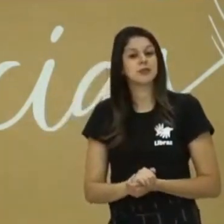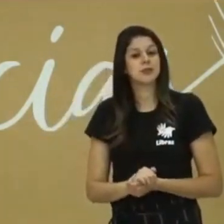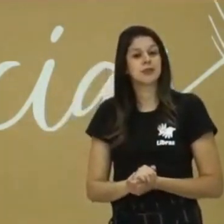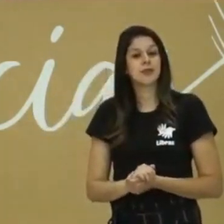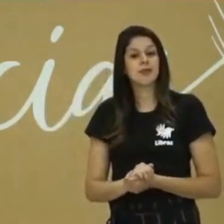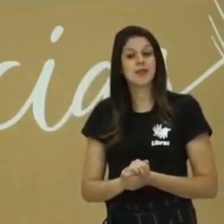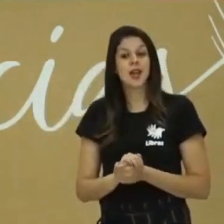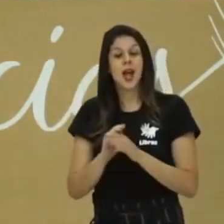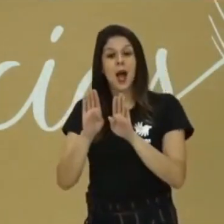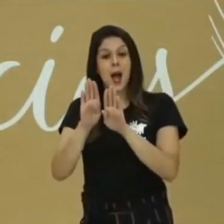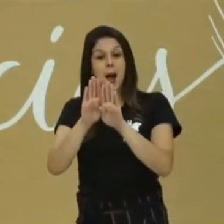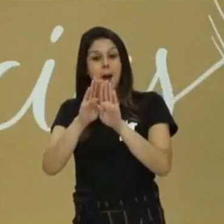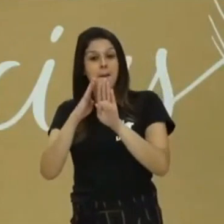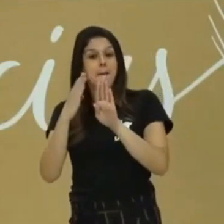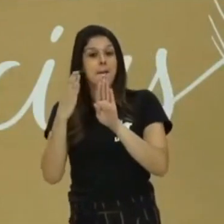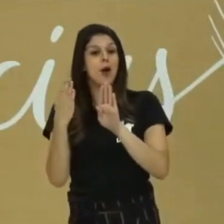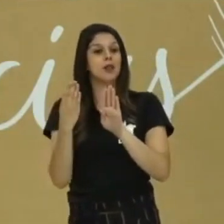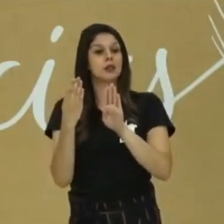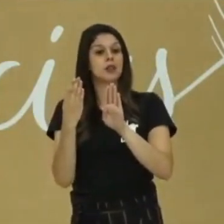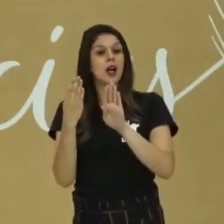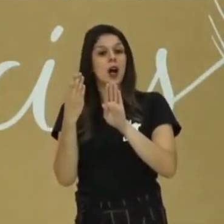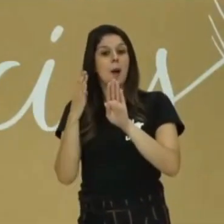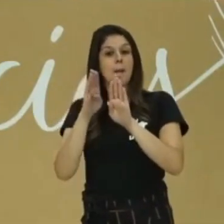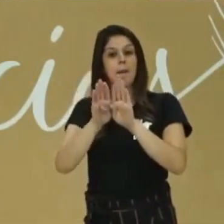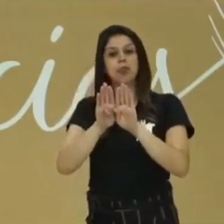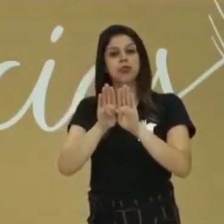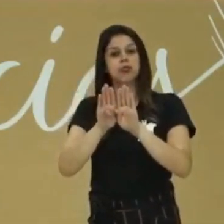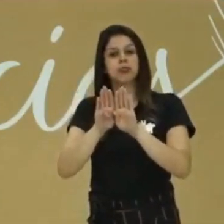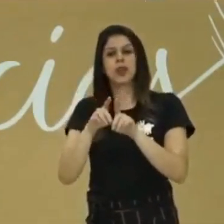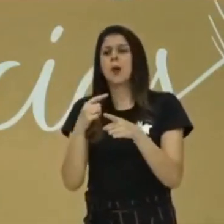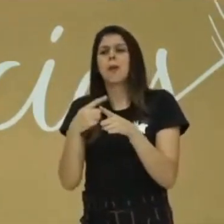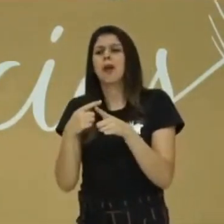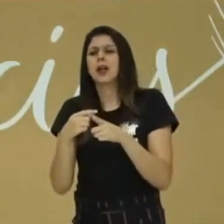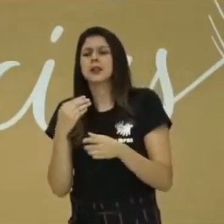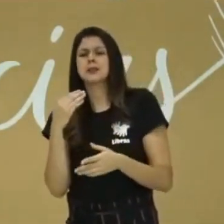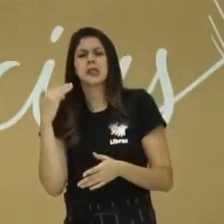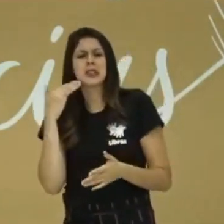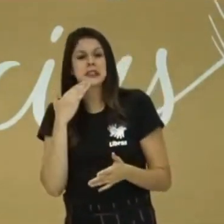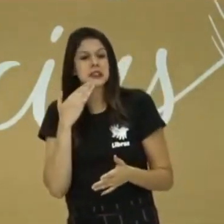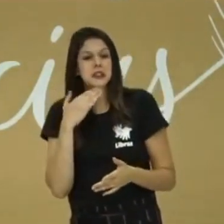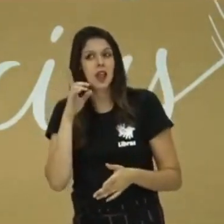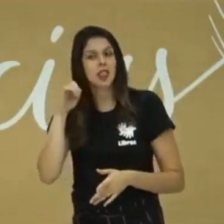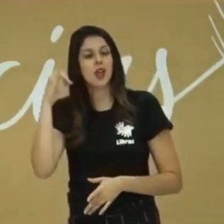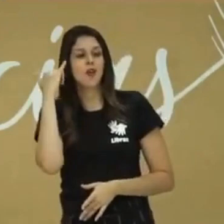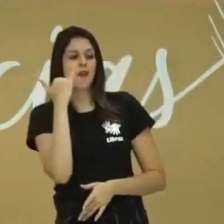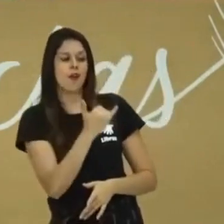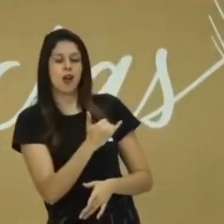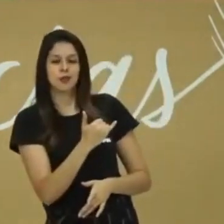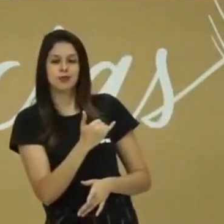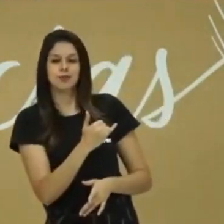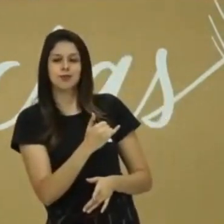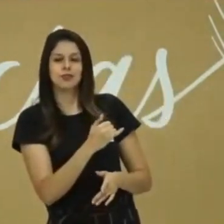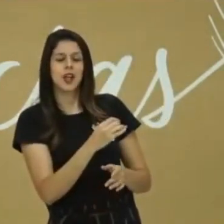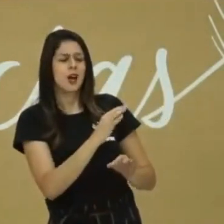na arca a fechadura da porta era um defeito por quê que é um defeito Deus falou para não é deu